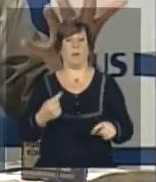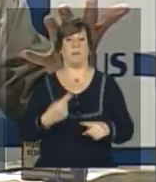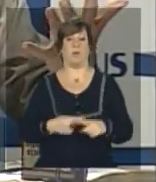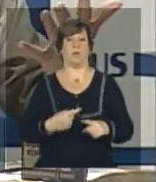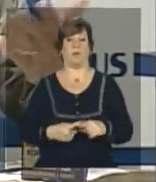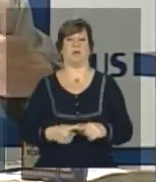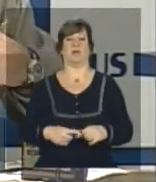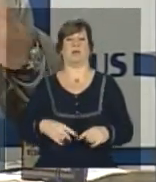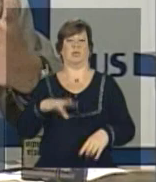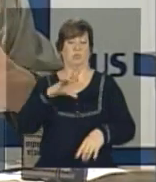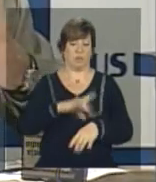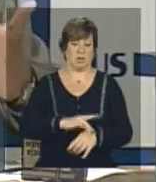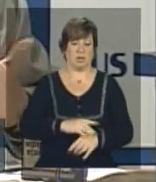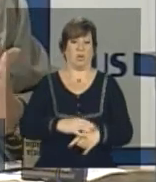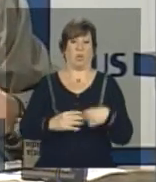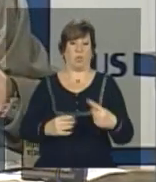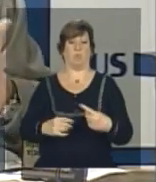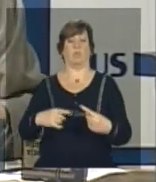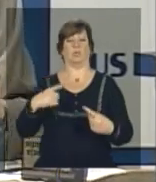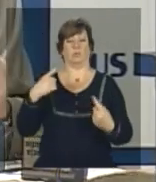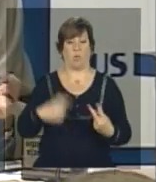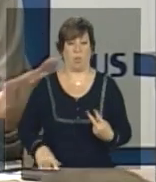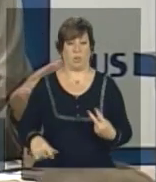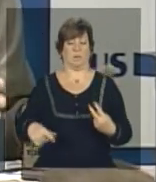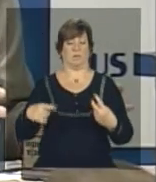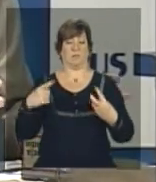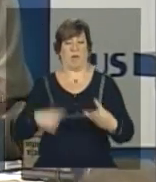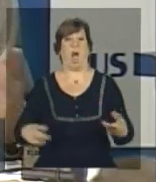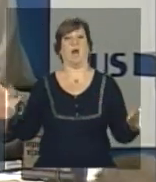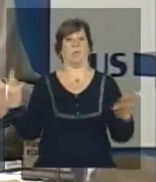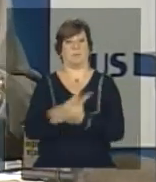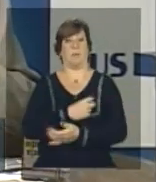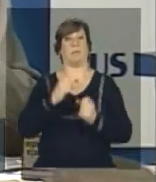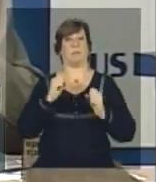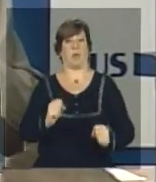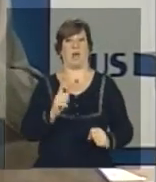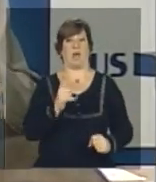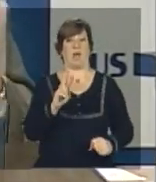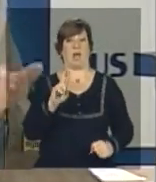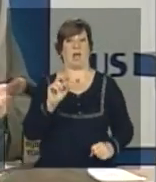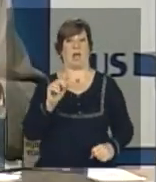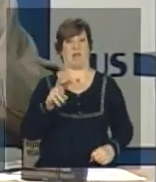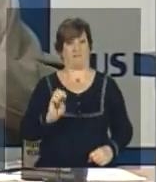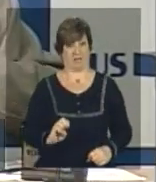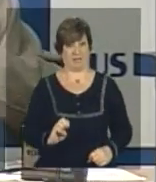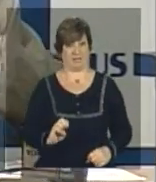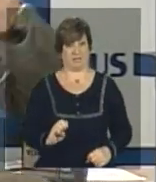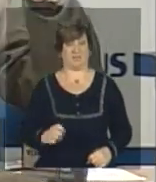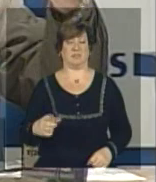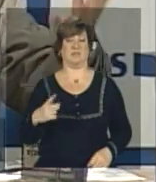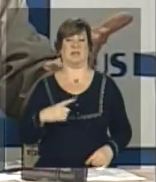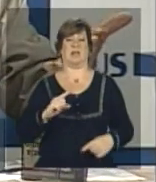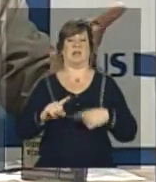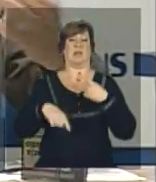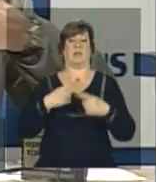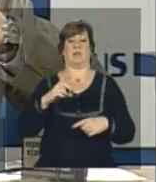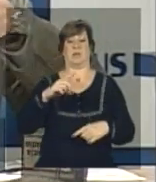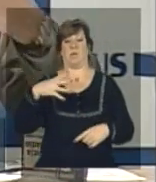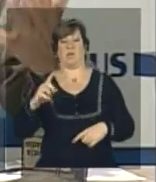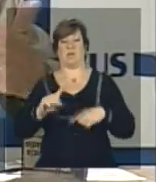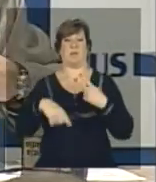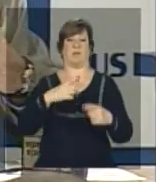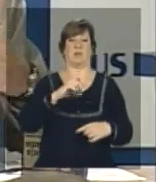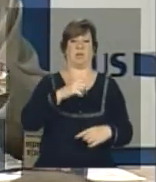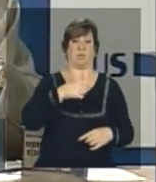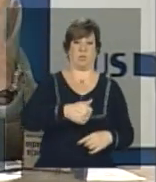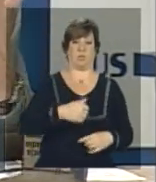da doença, a pessoa aumenta a probabilidade de ter um caso grave. Então, se ela tem pelo DEN4, depois pelo D1, ou pelo D1,